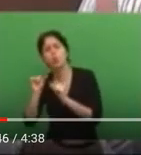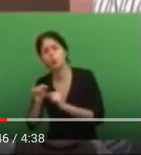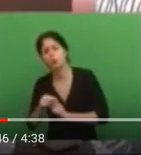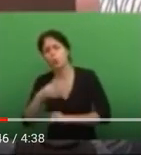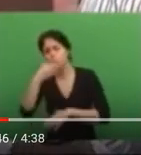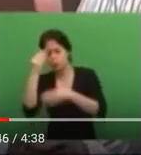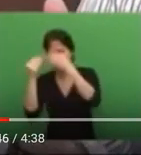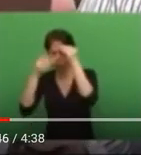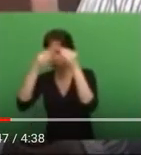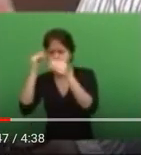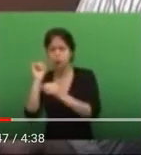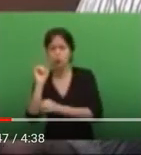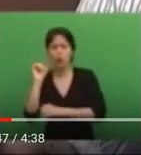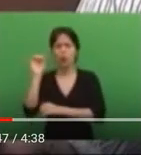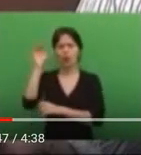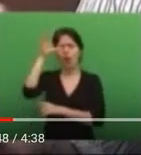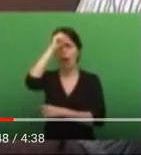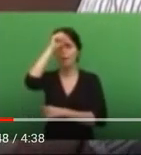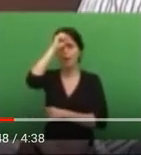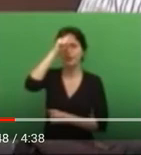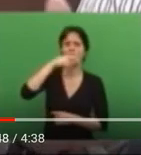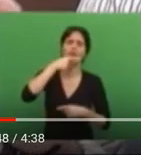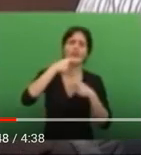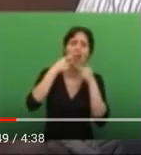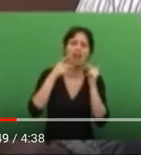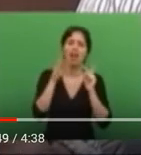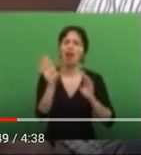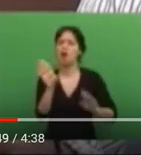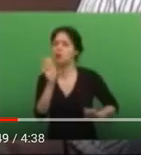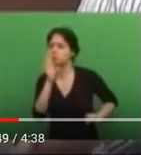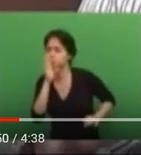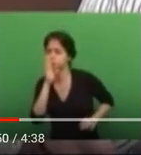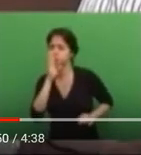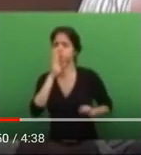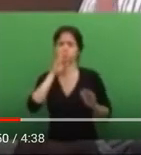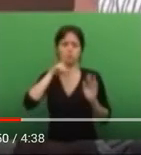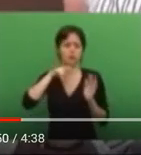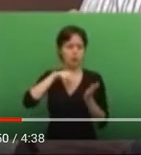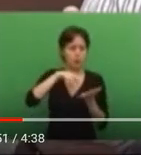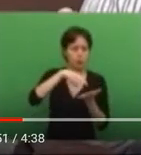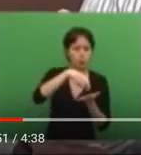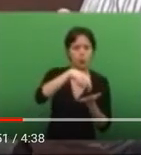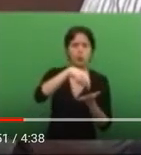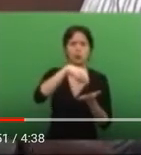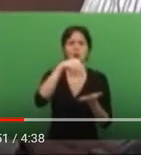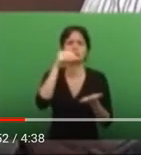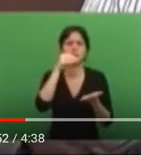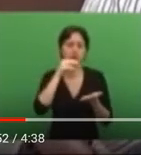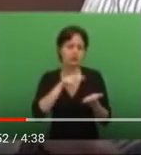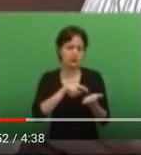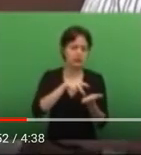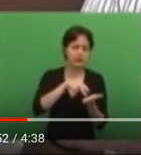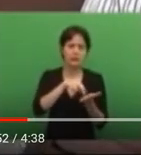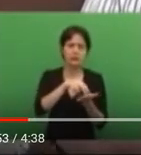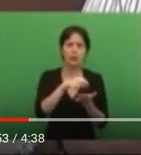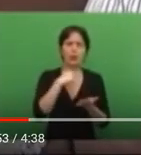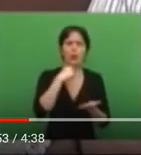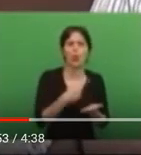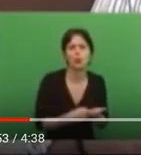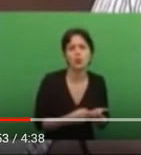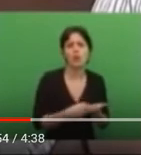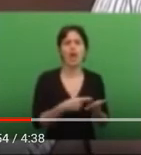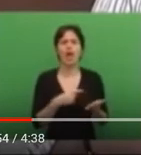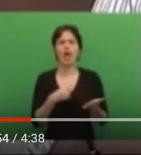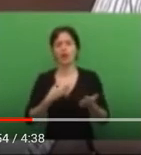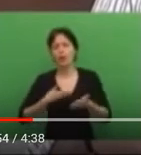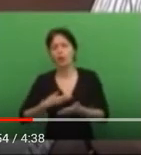ocasião ela começa a perder as habilidades que ela já tinha. Se já falava, deixa de fazê-lo, se já andava, perde a marcha, e surge